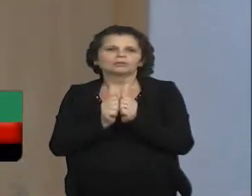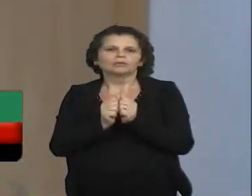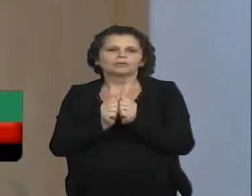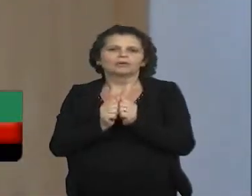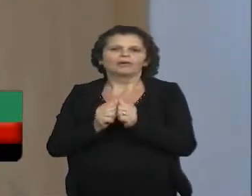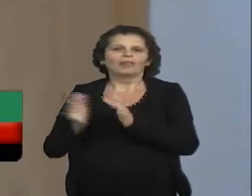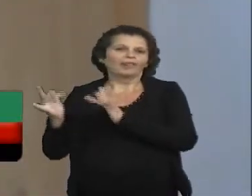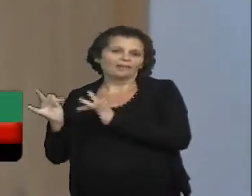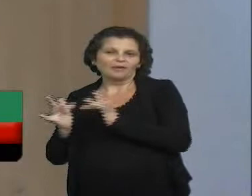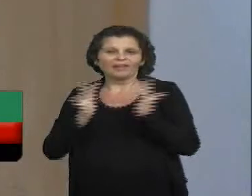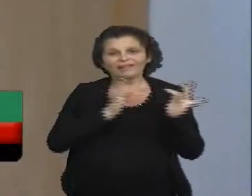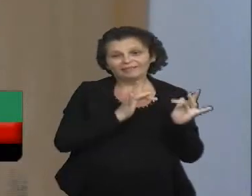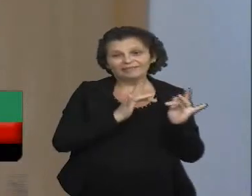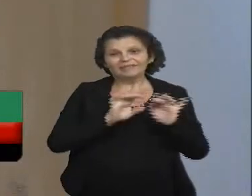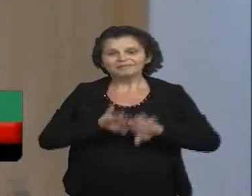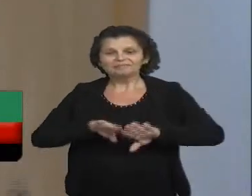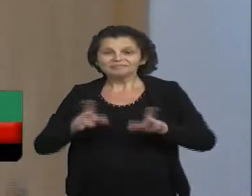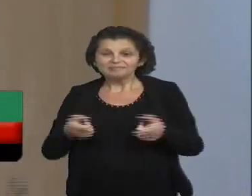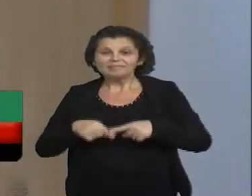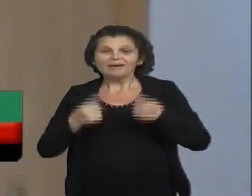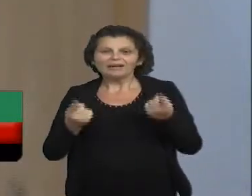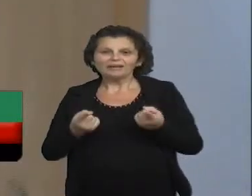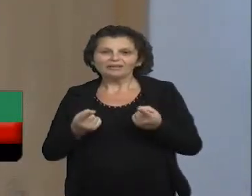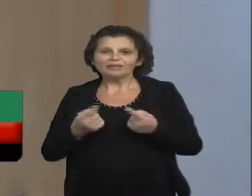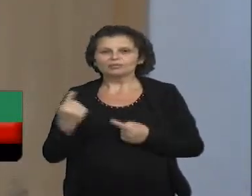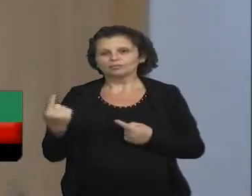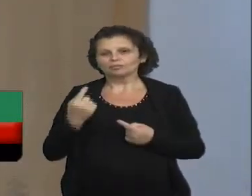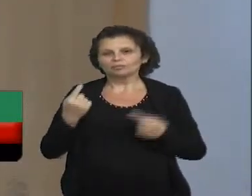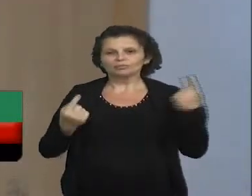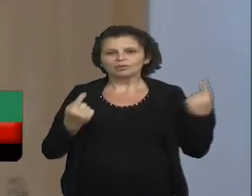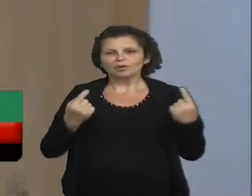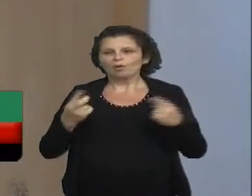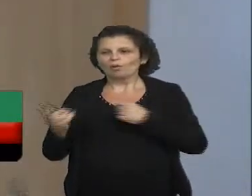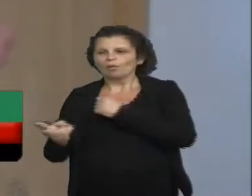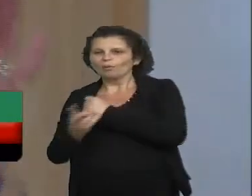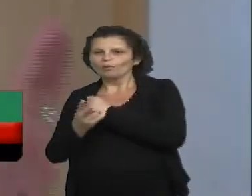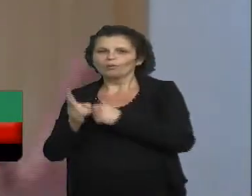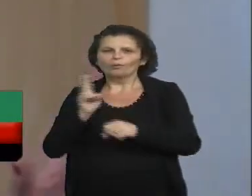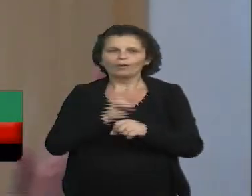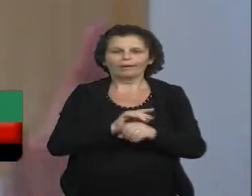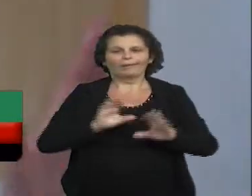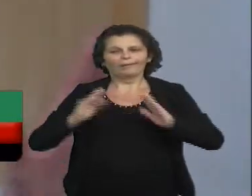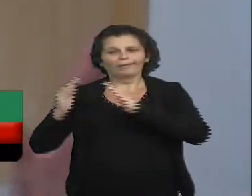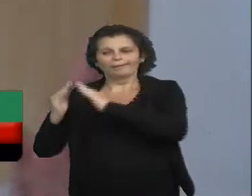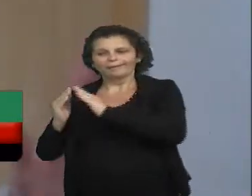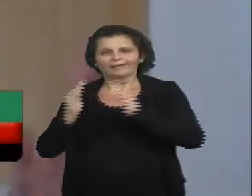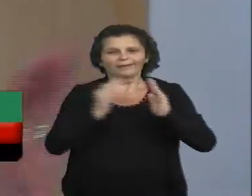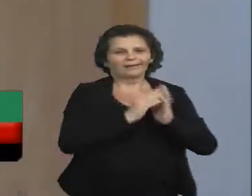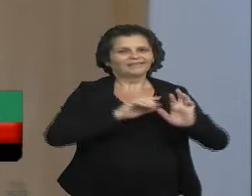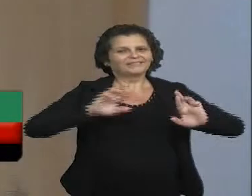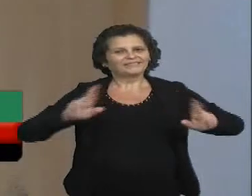depois namorados, não deu certo, mas hoje estão sozinhos, um cuida do outro, cada um na sua casa.